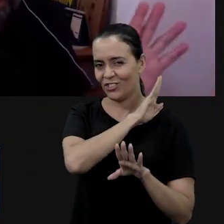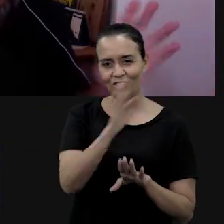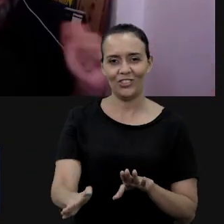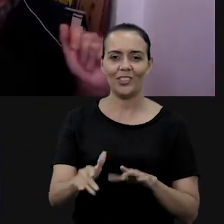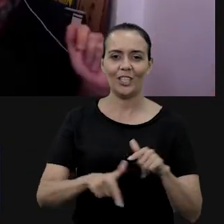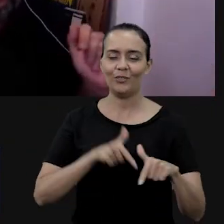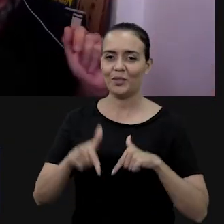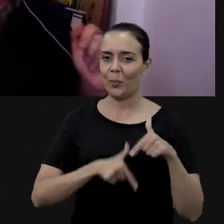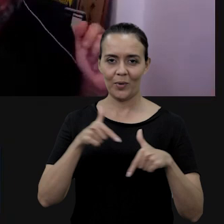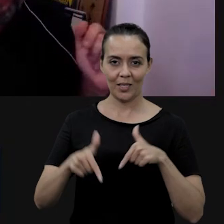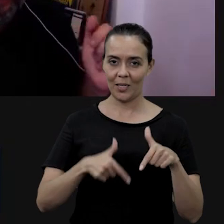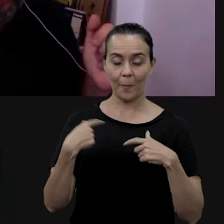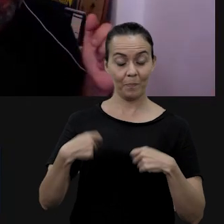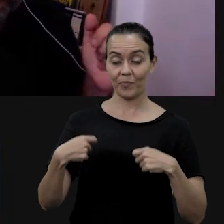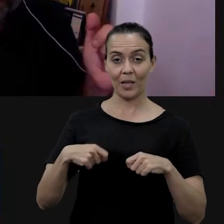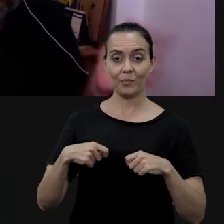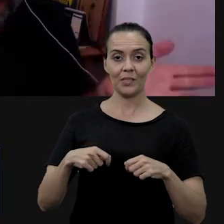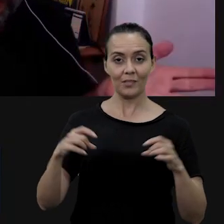ali.